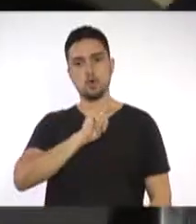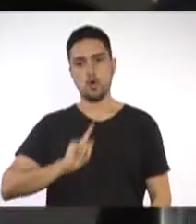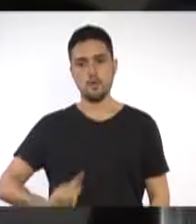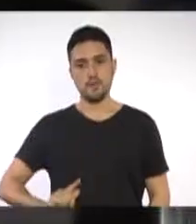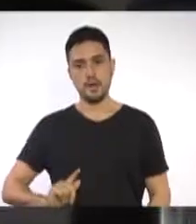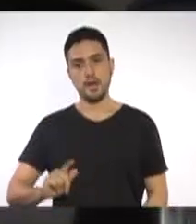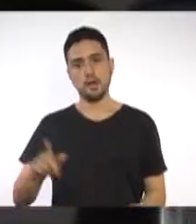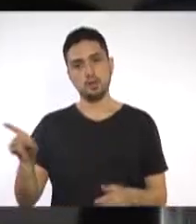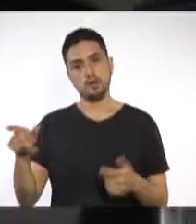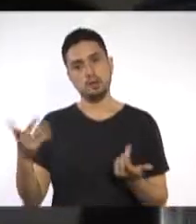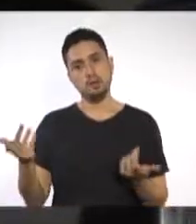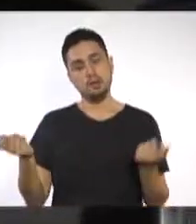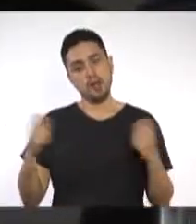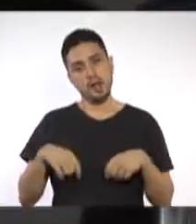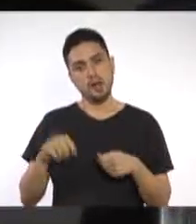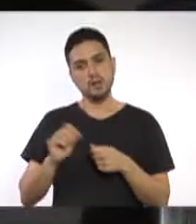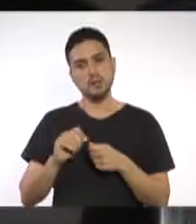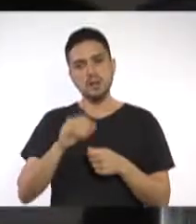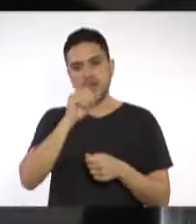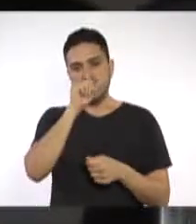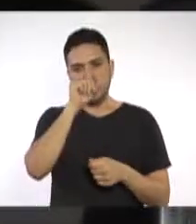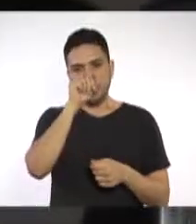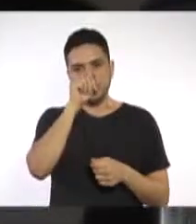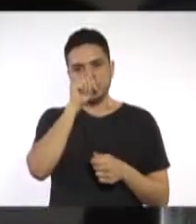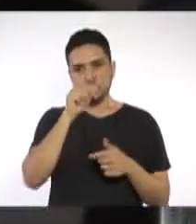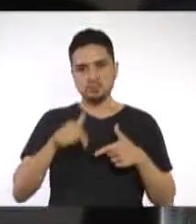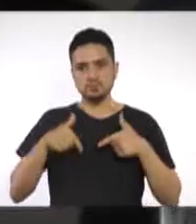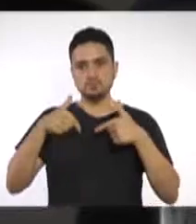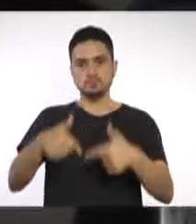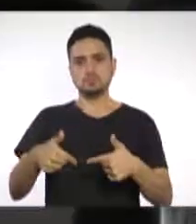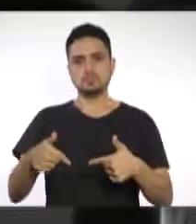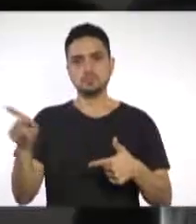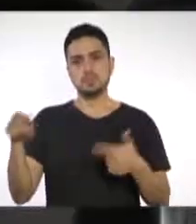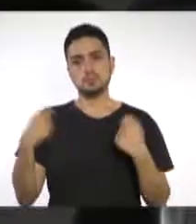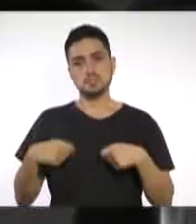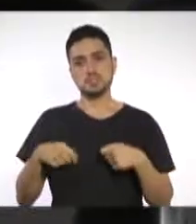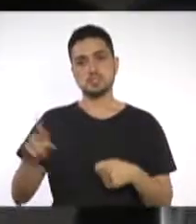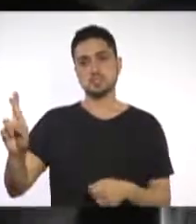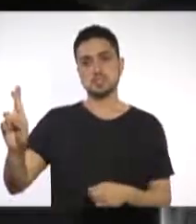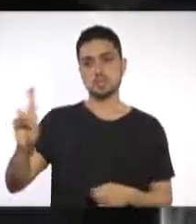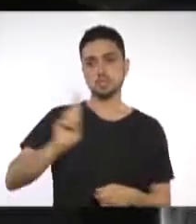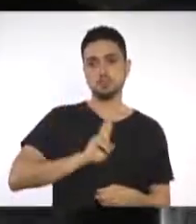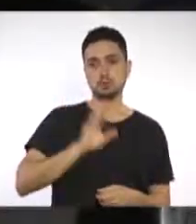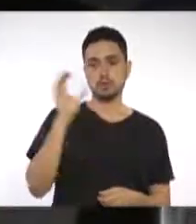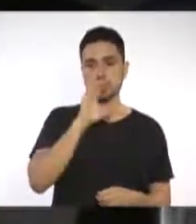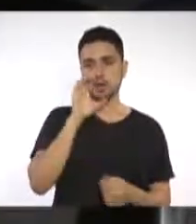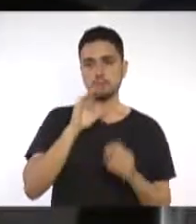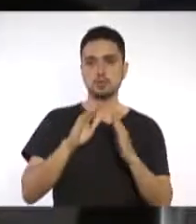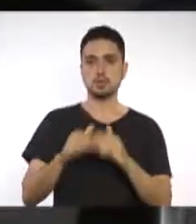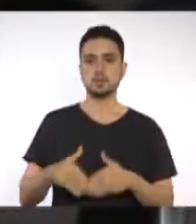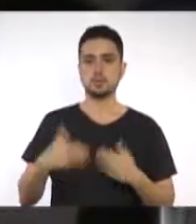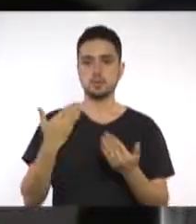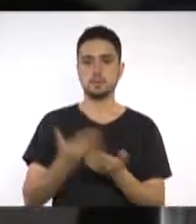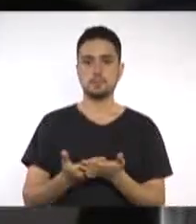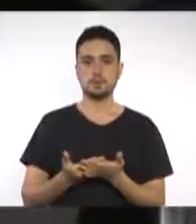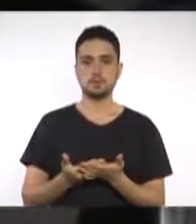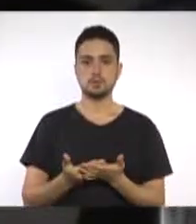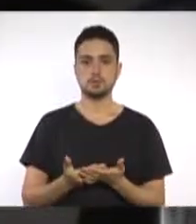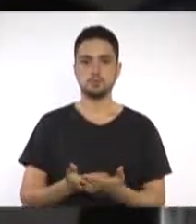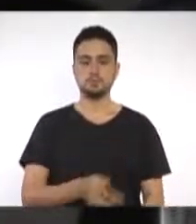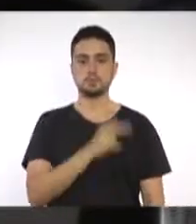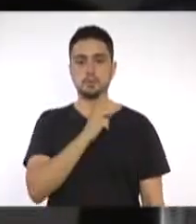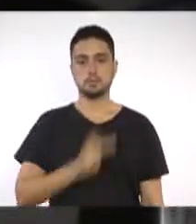ter feito seria responder imediatamente ao requerimento feito pelo presidente